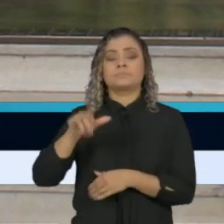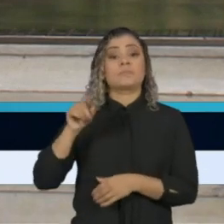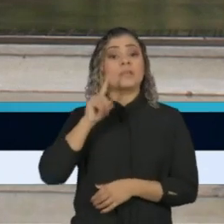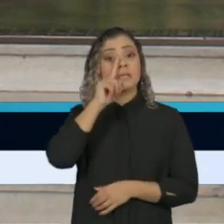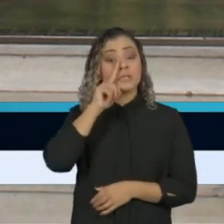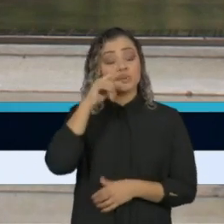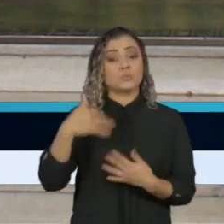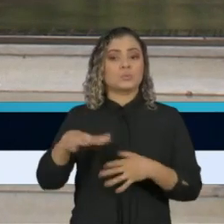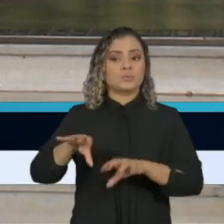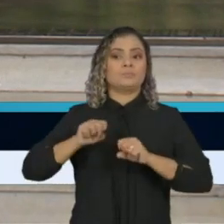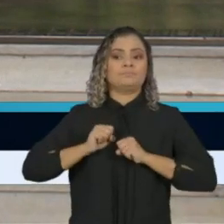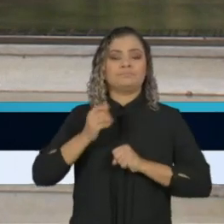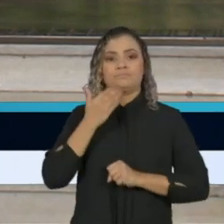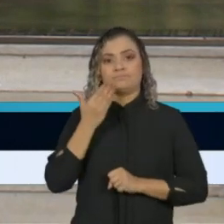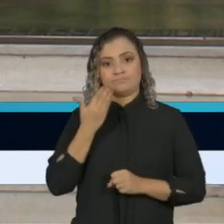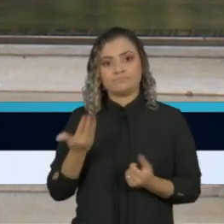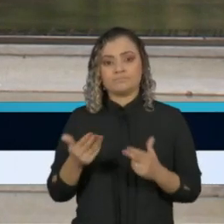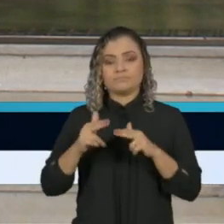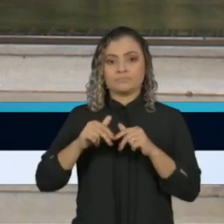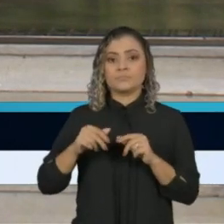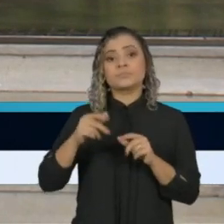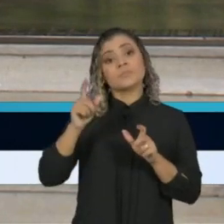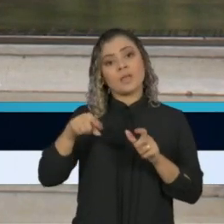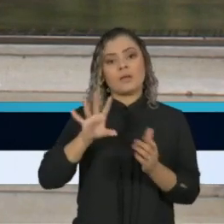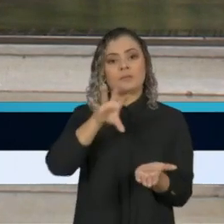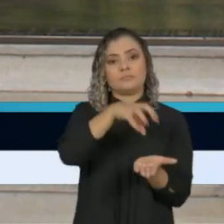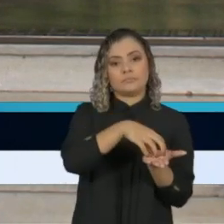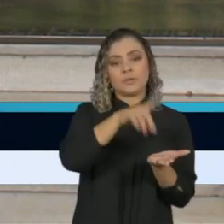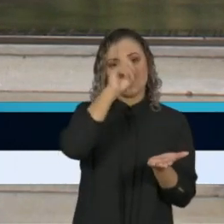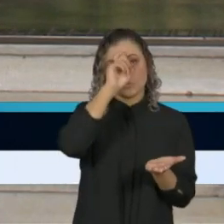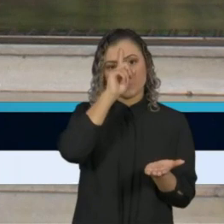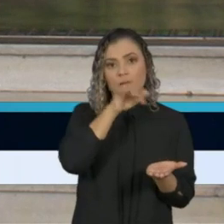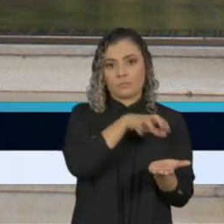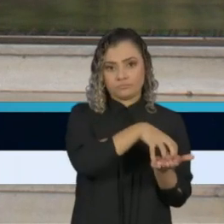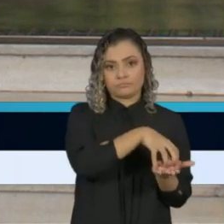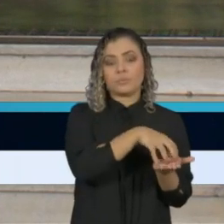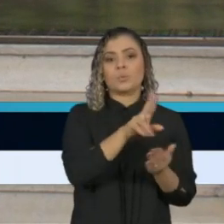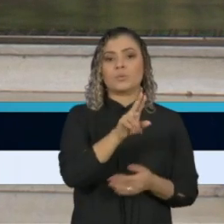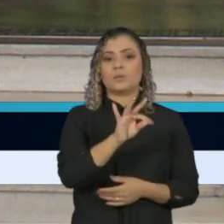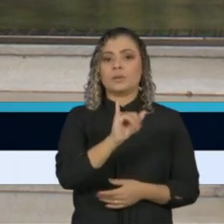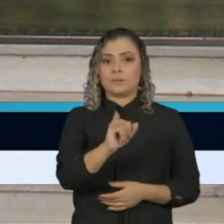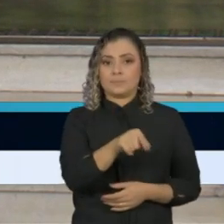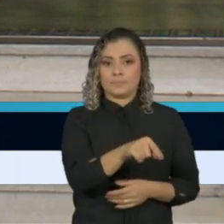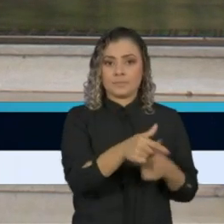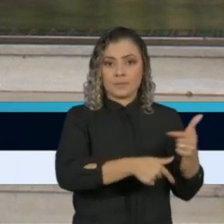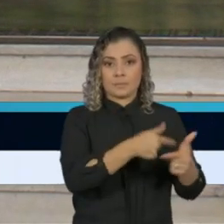alto índice de contaminação, como são as unidades de terapia intensiva, as UTIs.